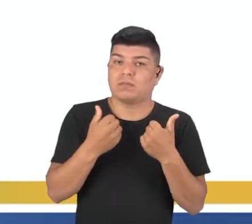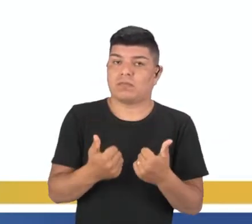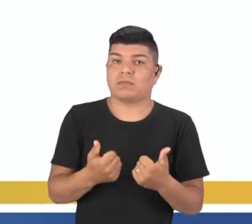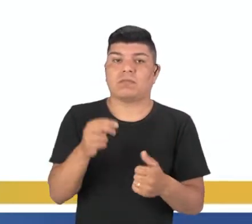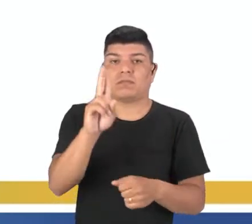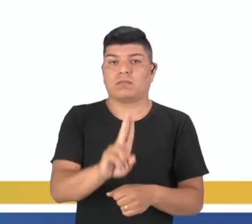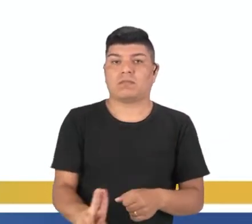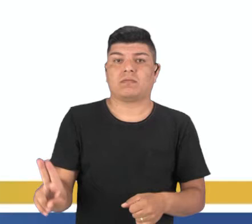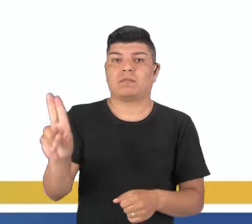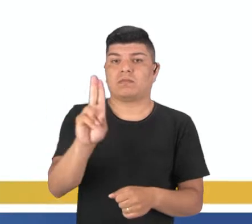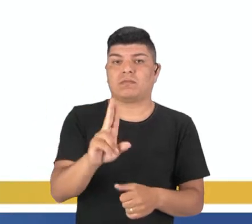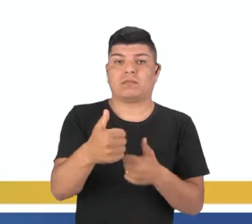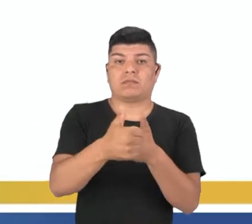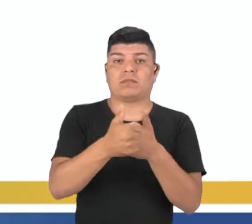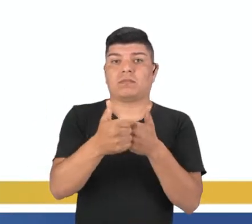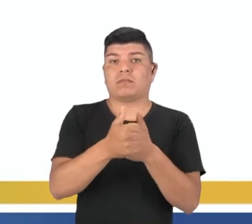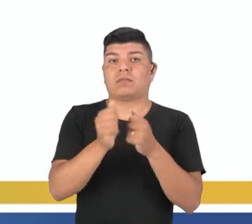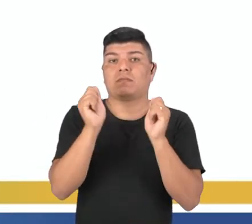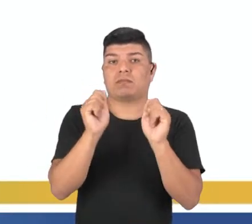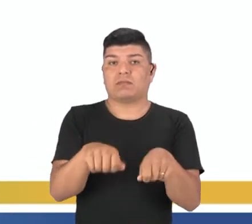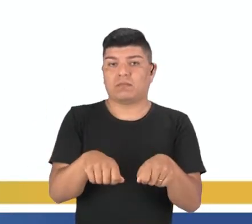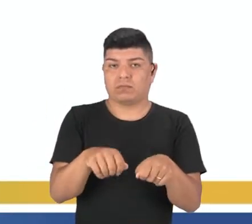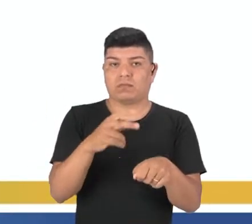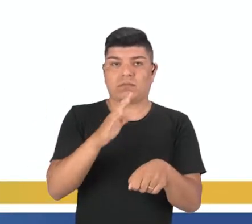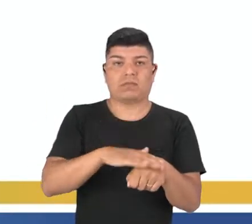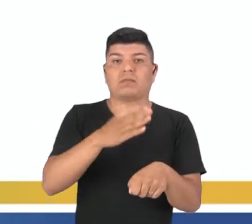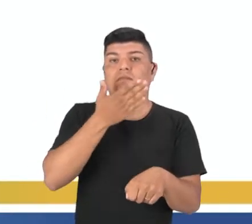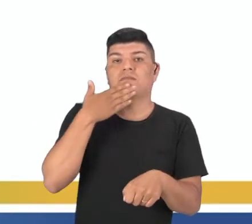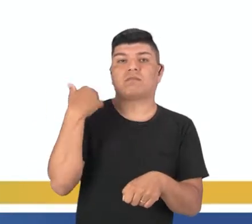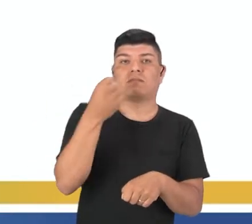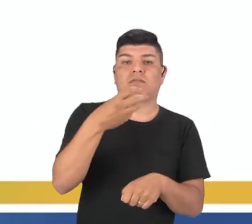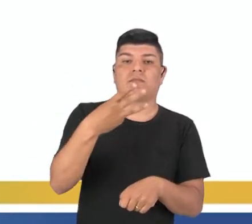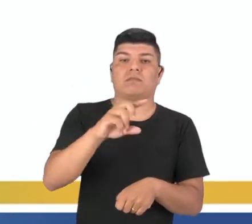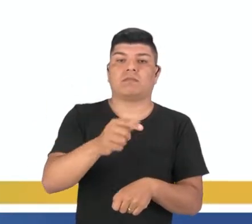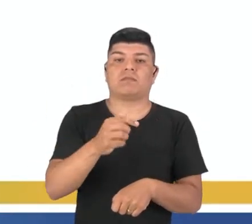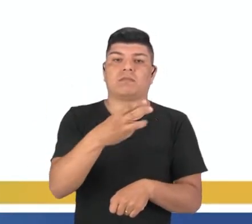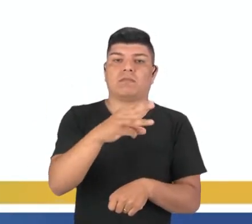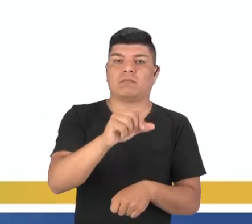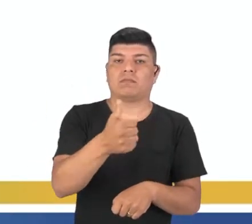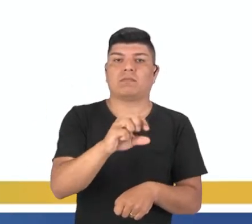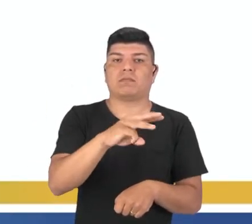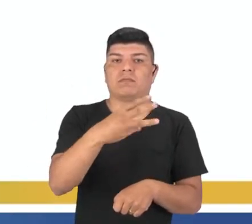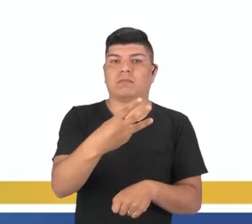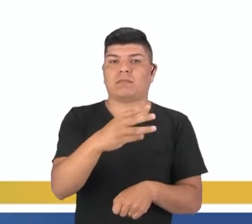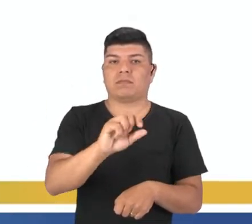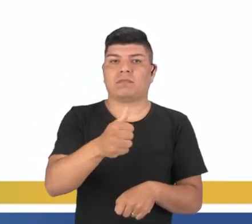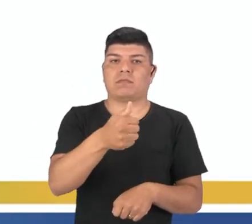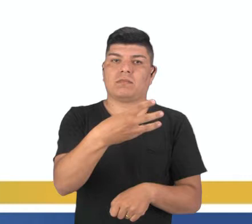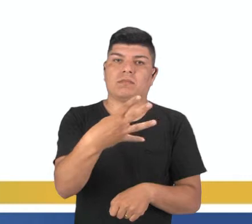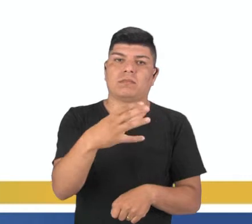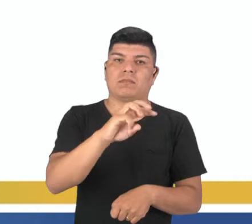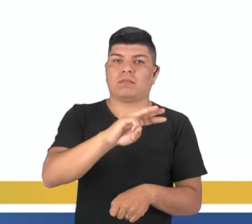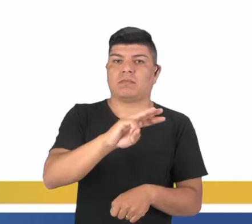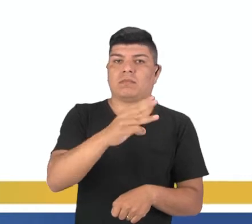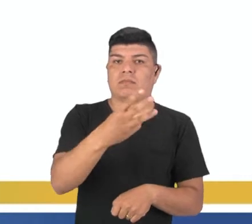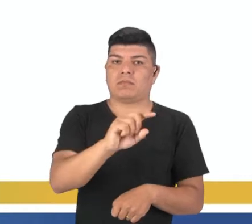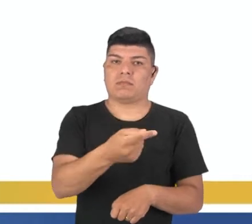confortável para usar a aproximação, que você achar mais conveniente. 3, 3,1,